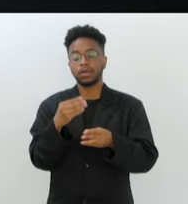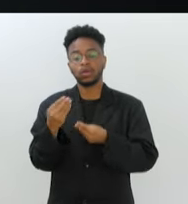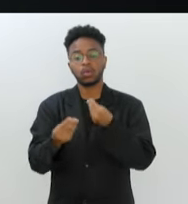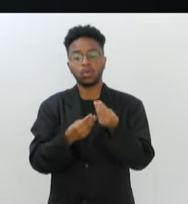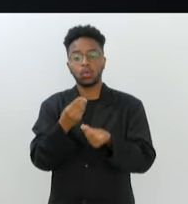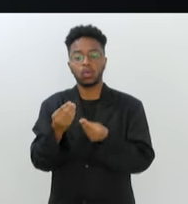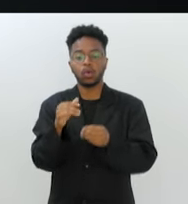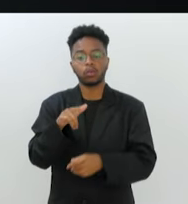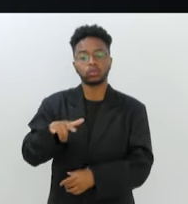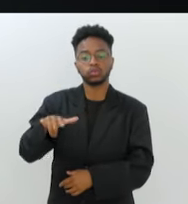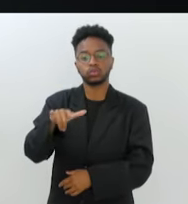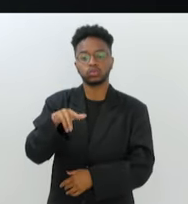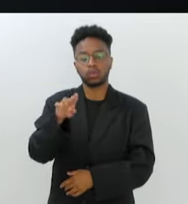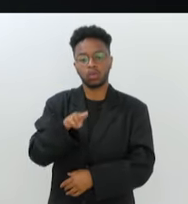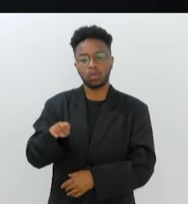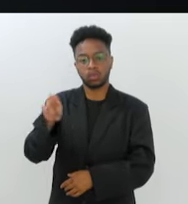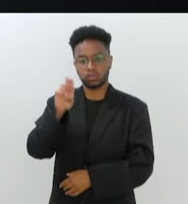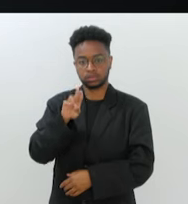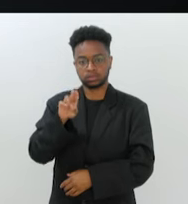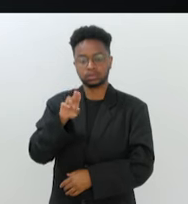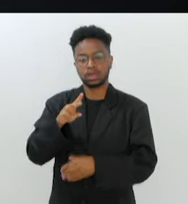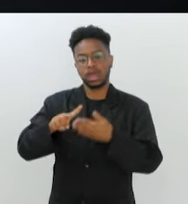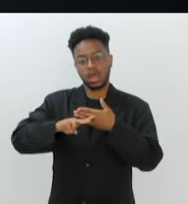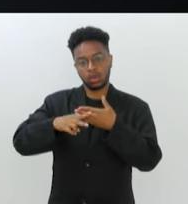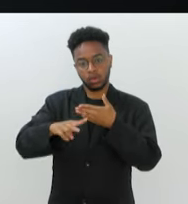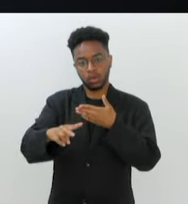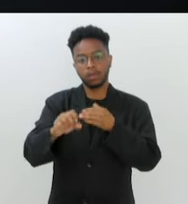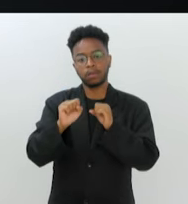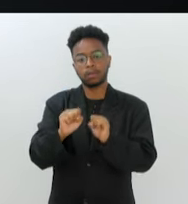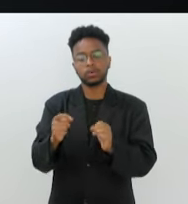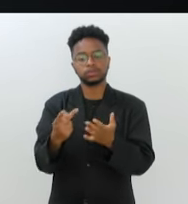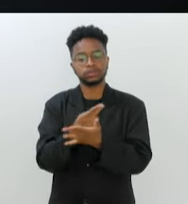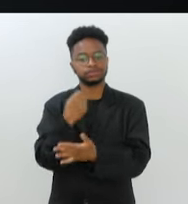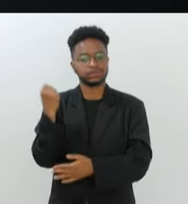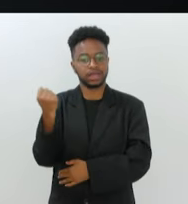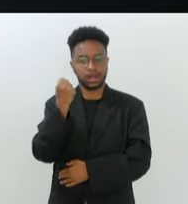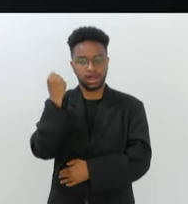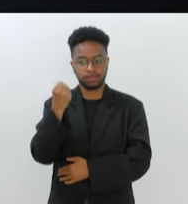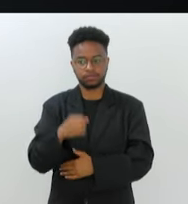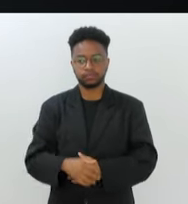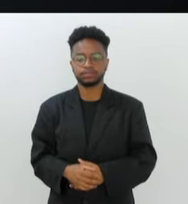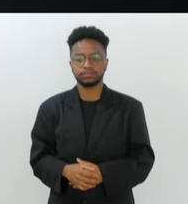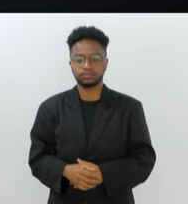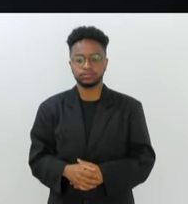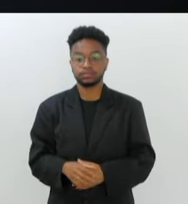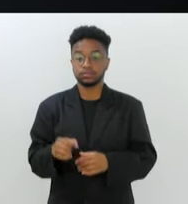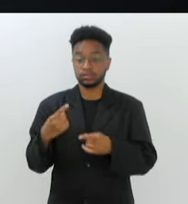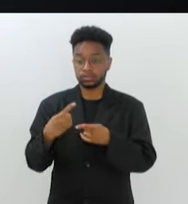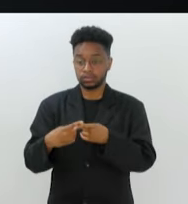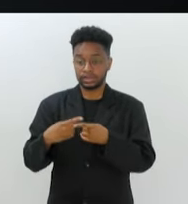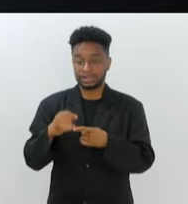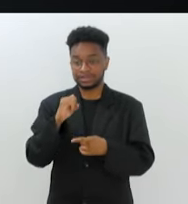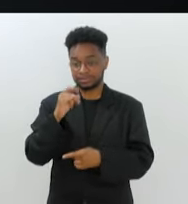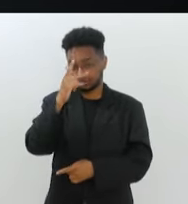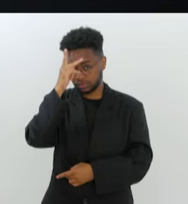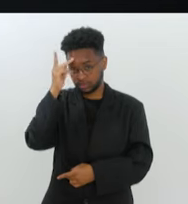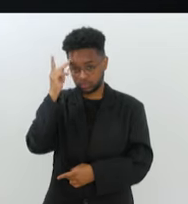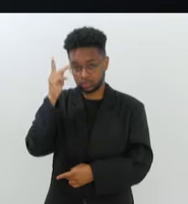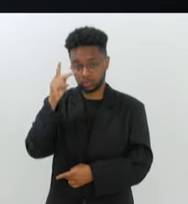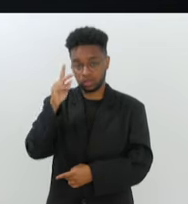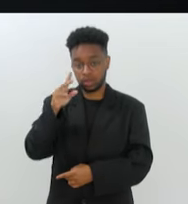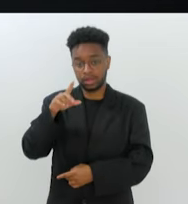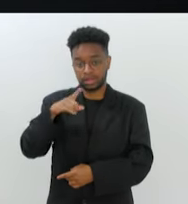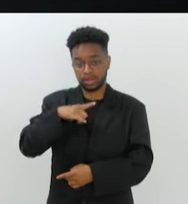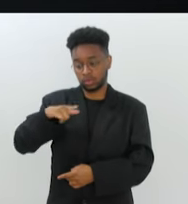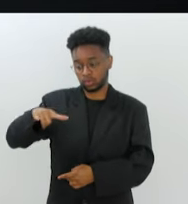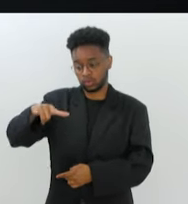esses drones forem utilizados, as consequências poderão ser gravíssimas. Você pegar um drone, colocar uma granada e